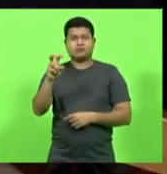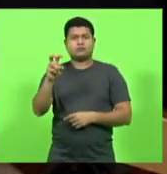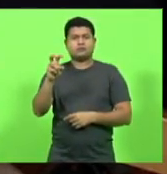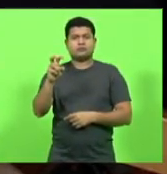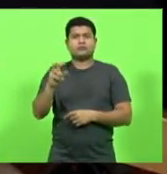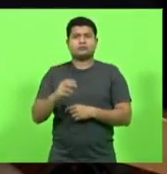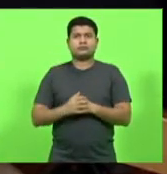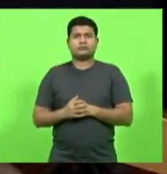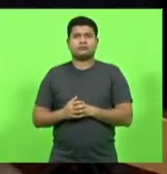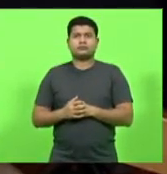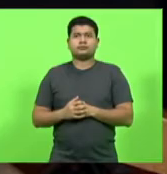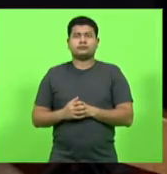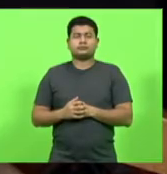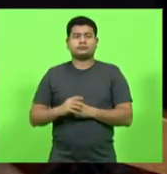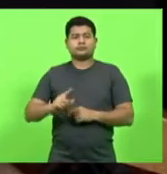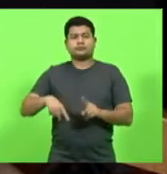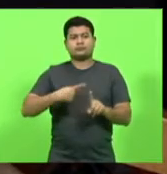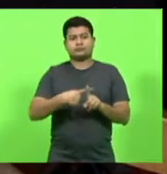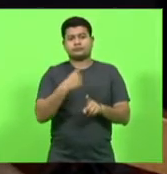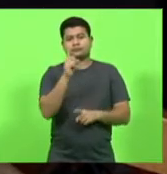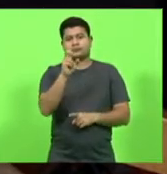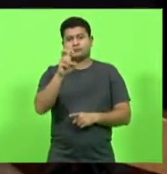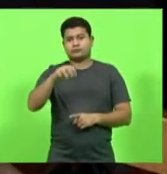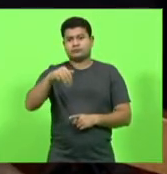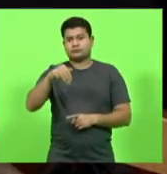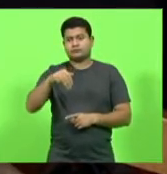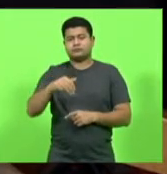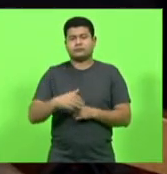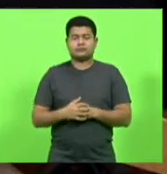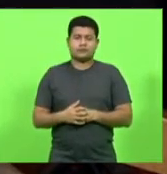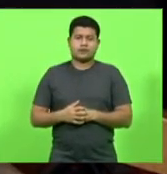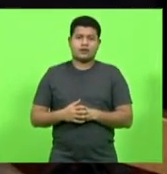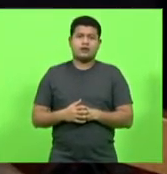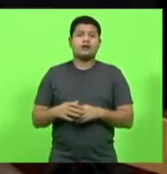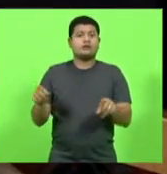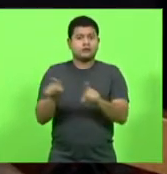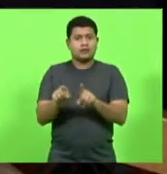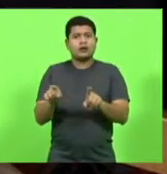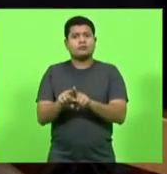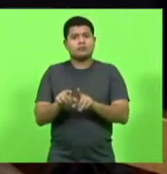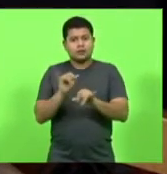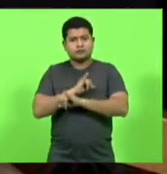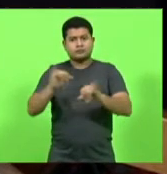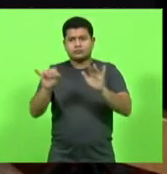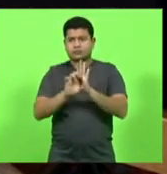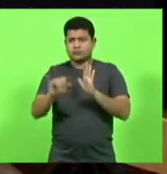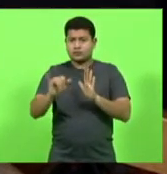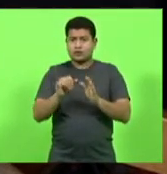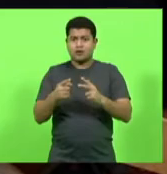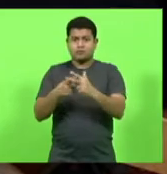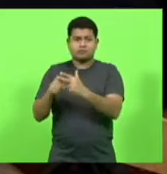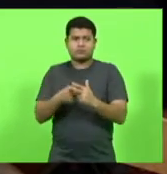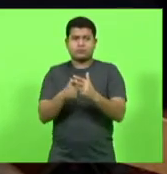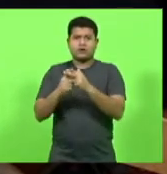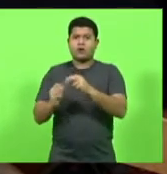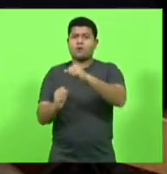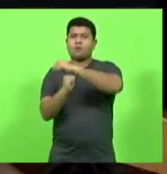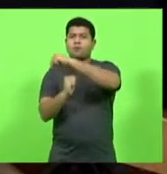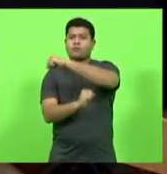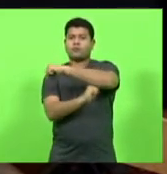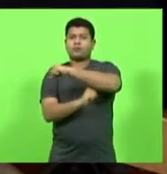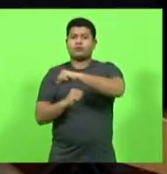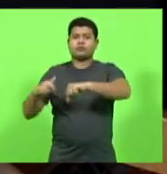Mais 5 minutos, deputado. Lançado o edital também para recuperação de pontes e passarelas aqui no sul do estado.